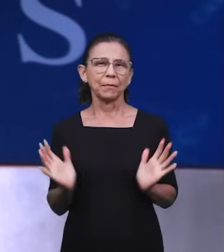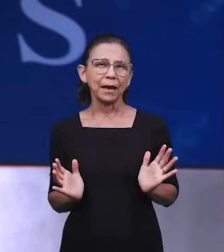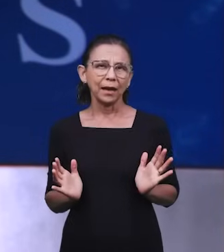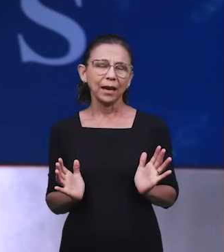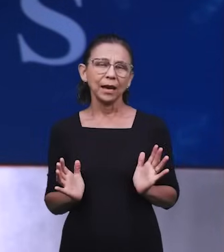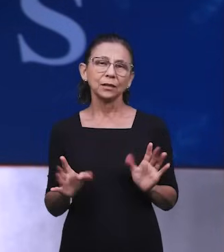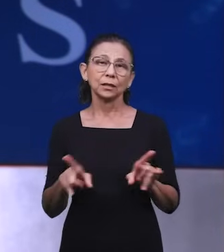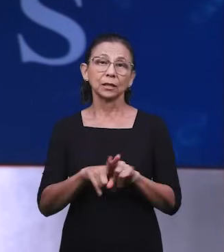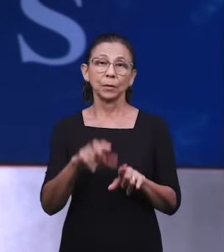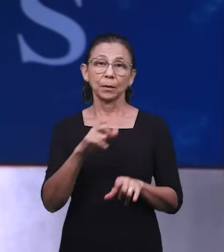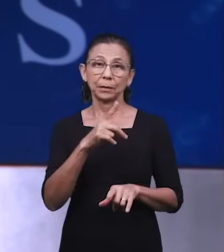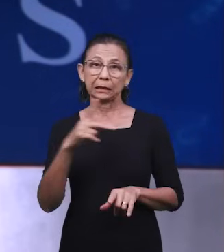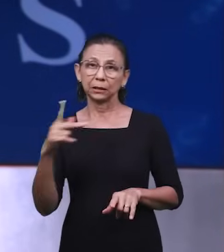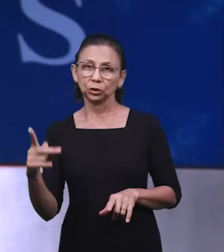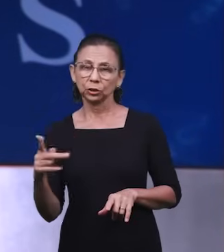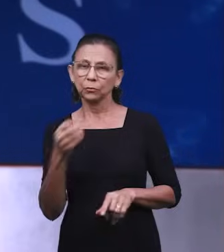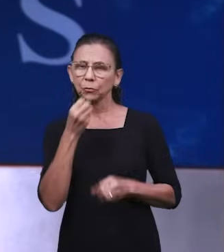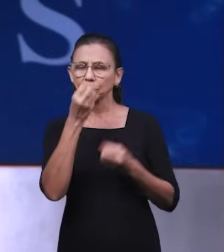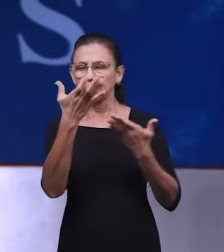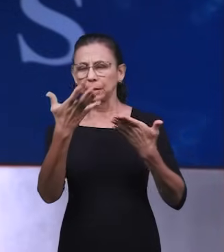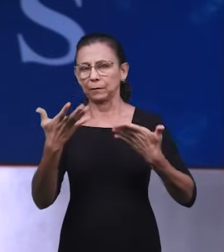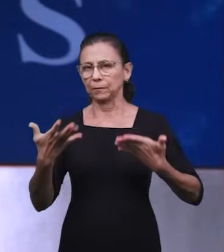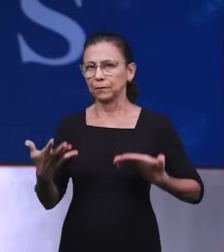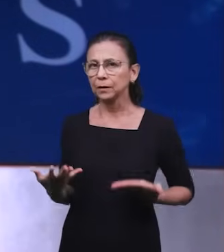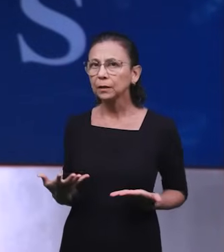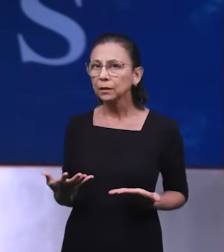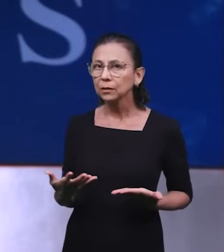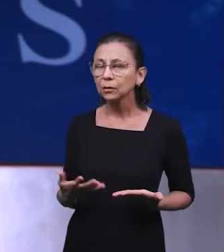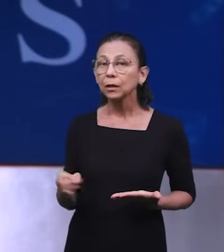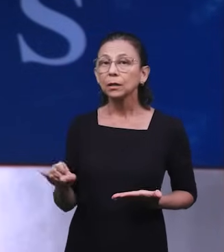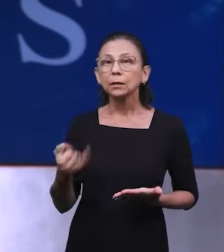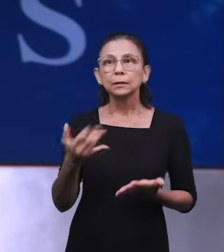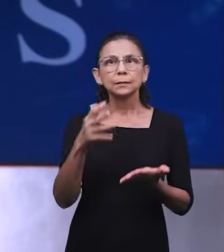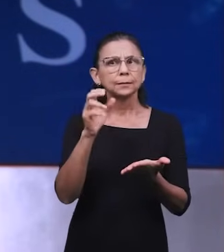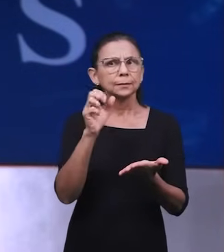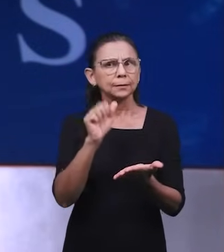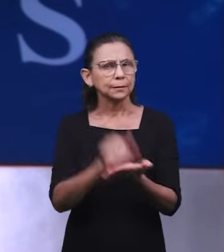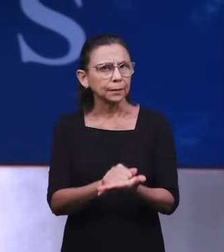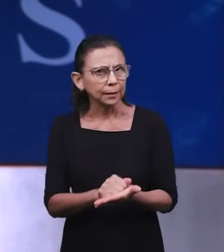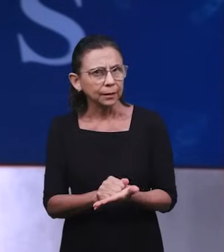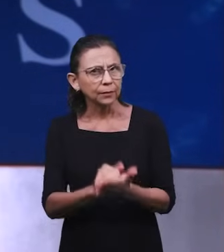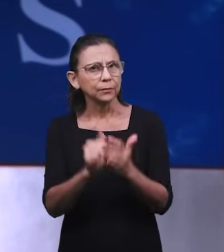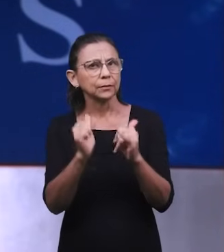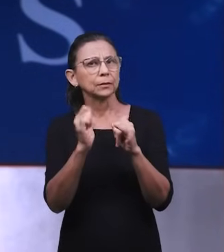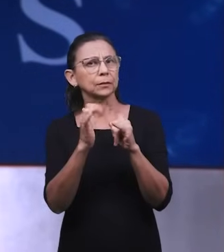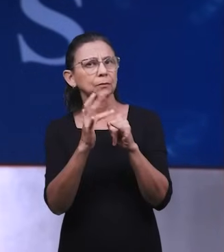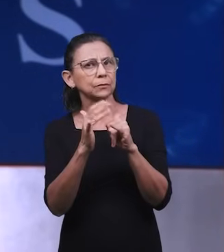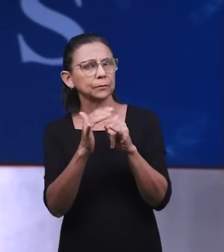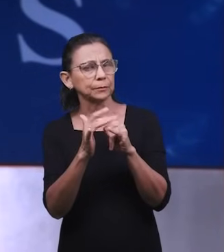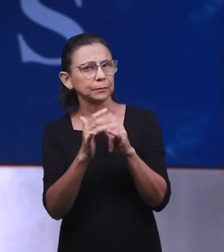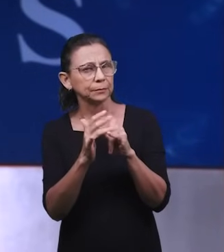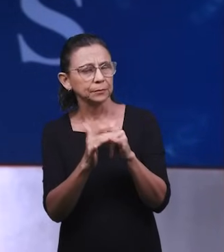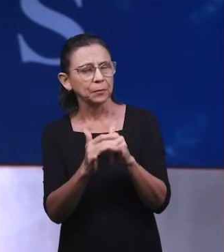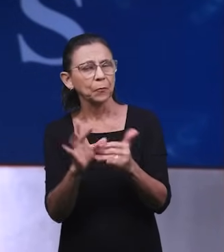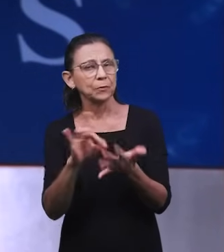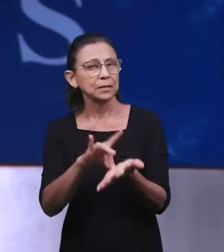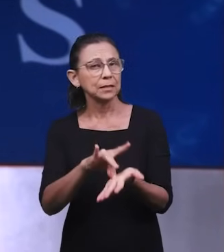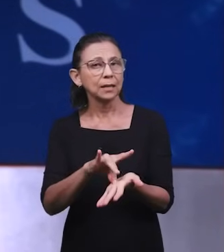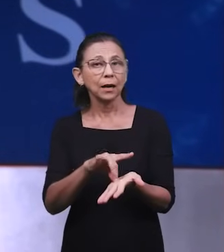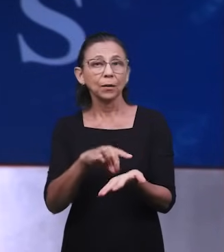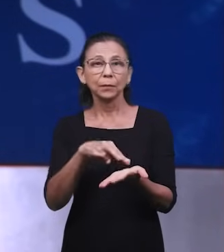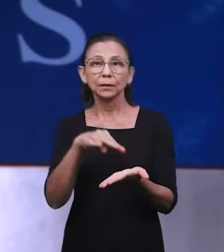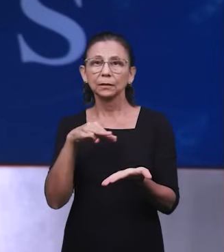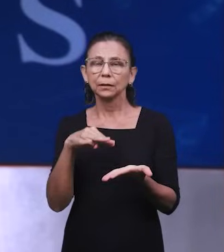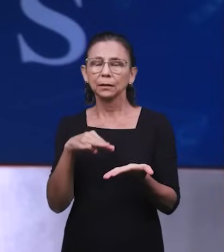Seja bem-vindo. E ó, enquanto você vai assistindo, inscreva, faça a sua inscrição no nosso canal, no canal oficial da Igreja Cristã